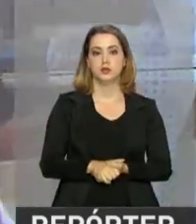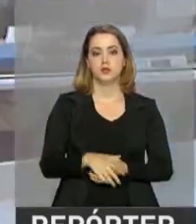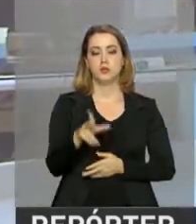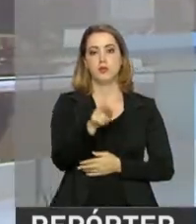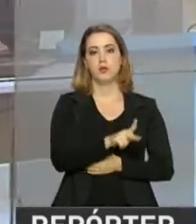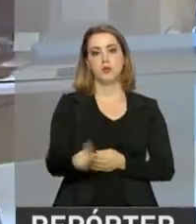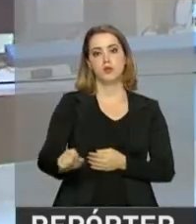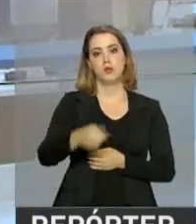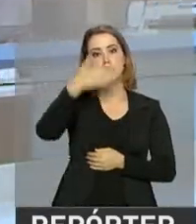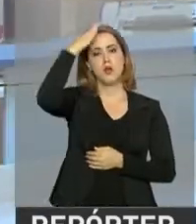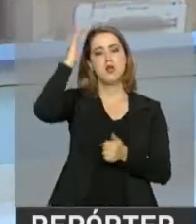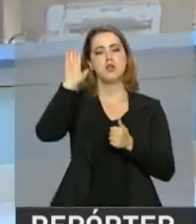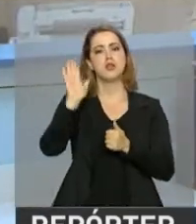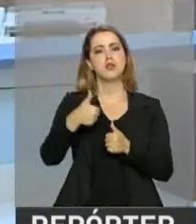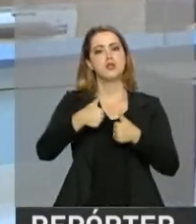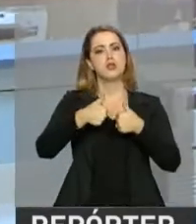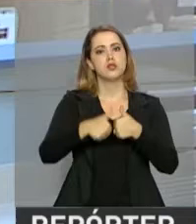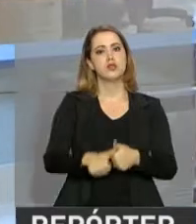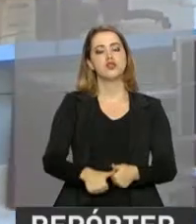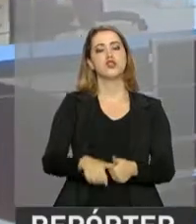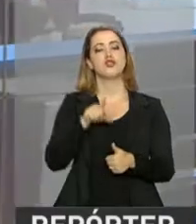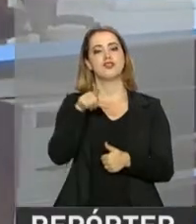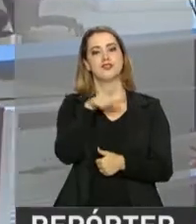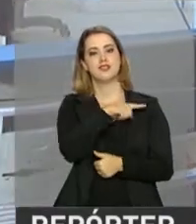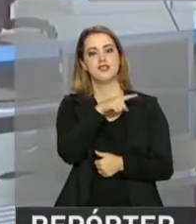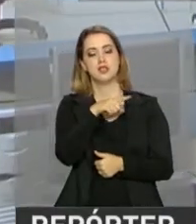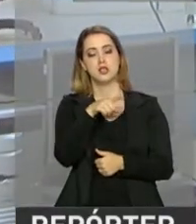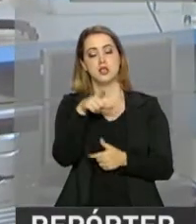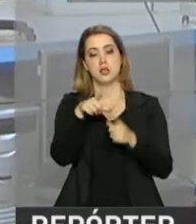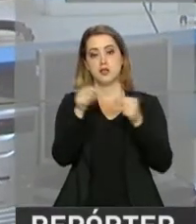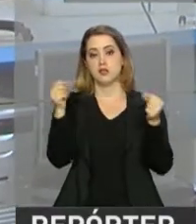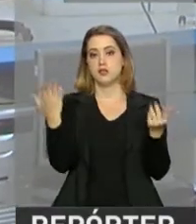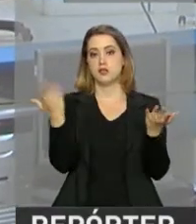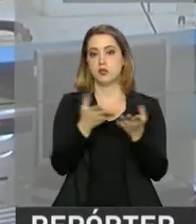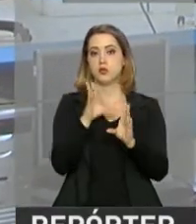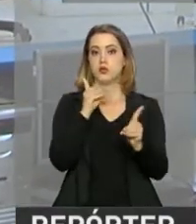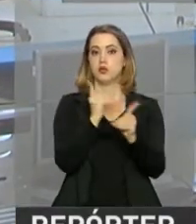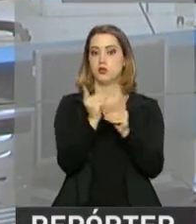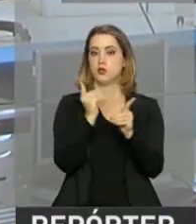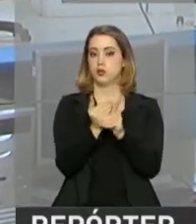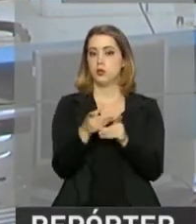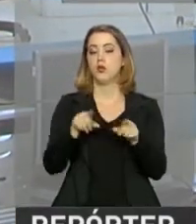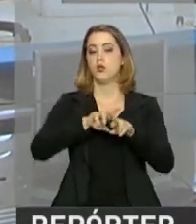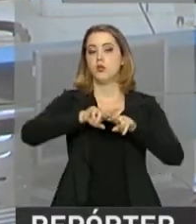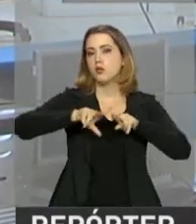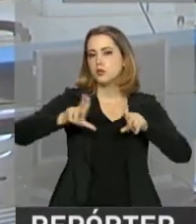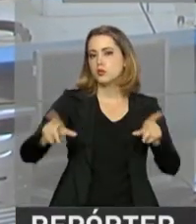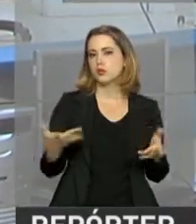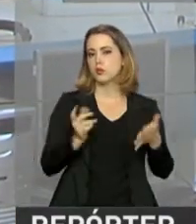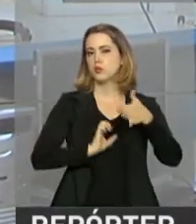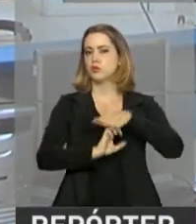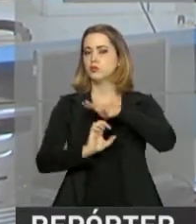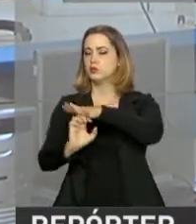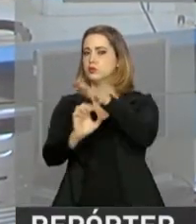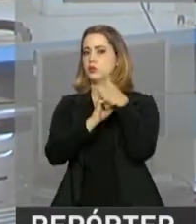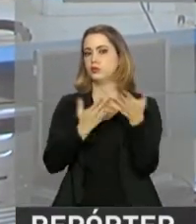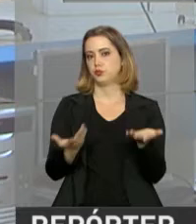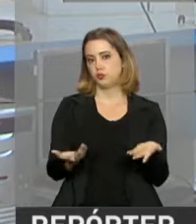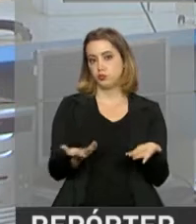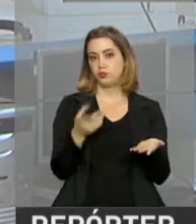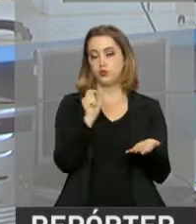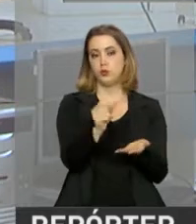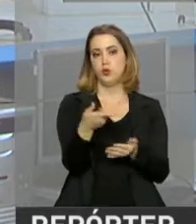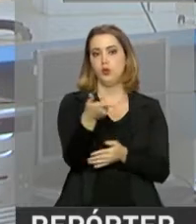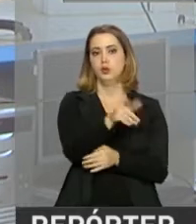presidente michel temer já está na capital japonesa onde participa de encontros bilaterais e terá reuniões com empresários e investidores